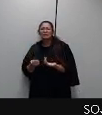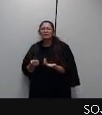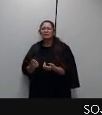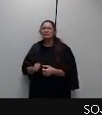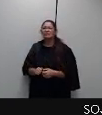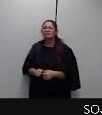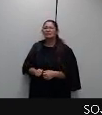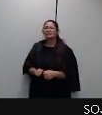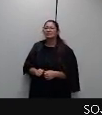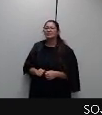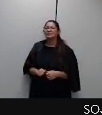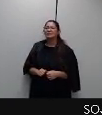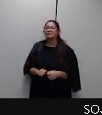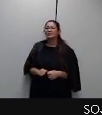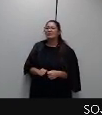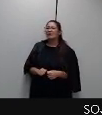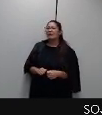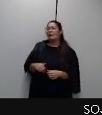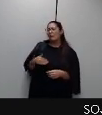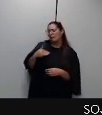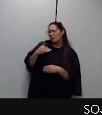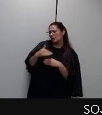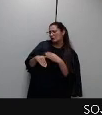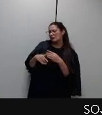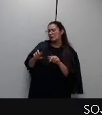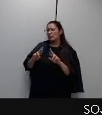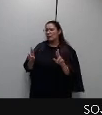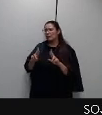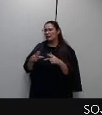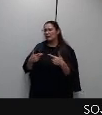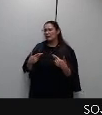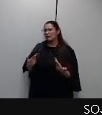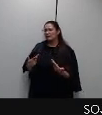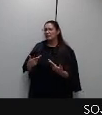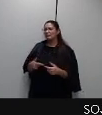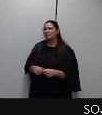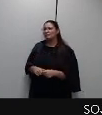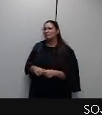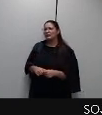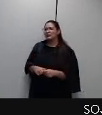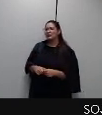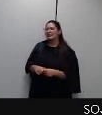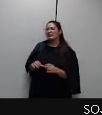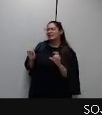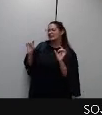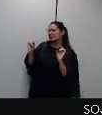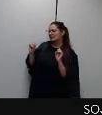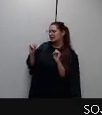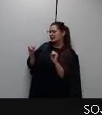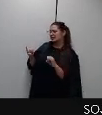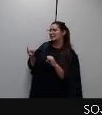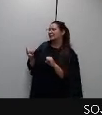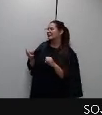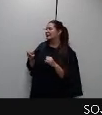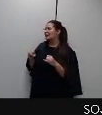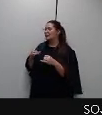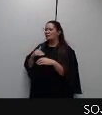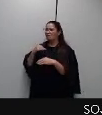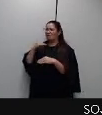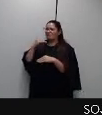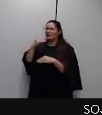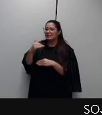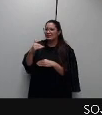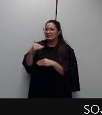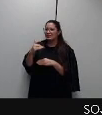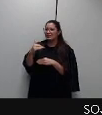a improbidade não se trata e se trata no máximo de infração disciplinar de